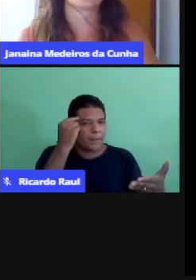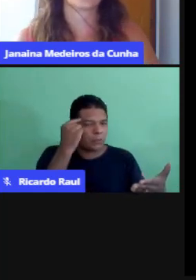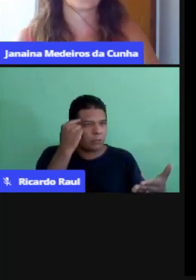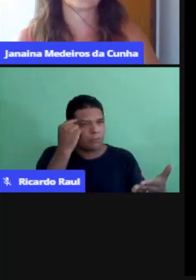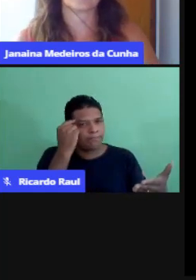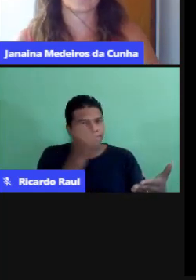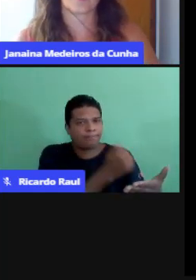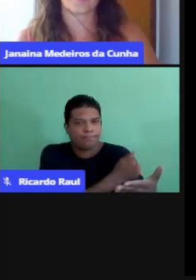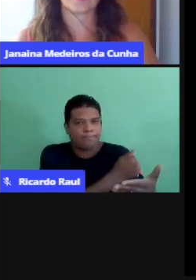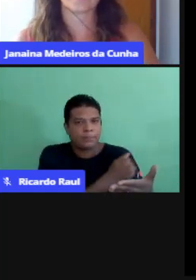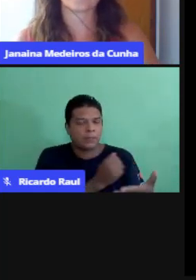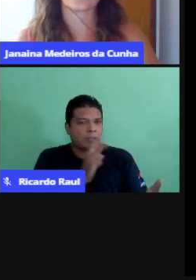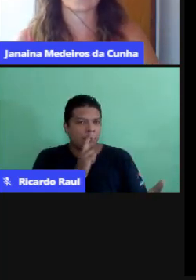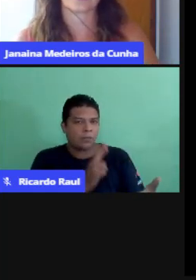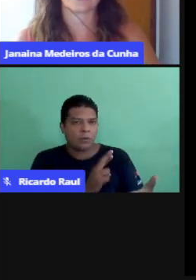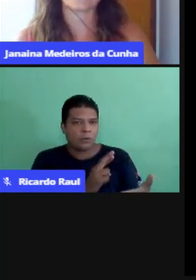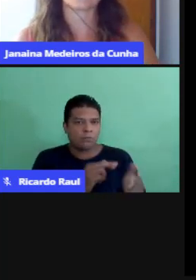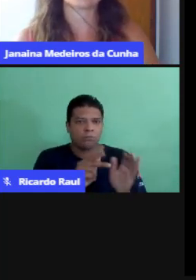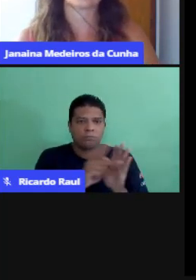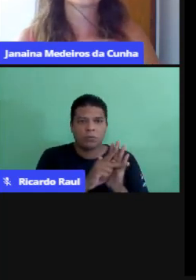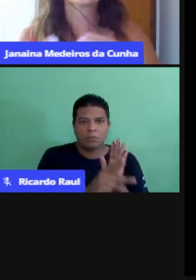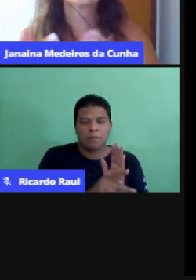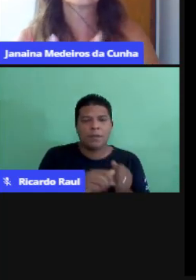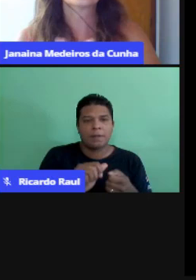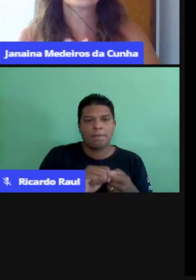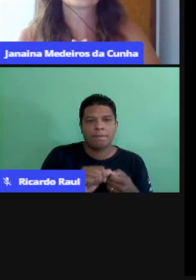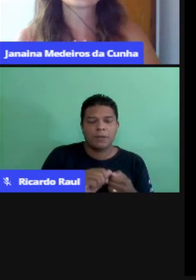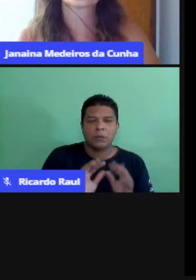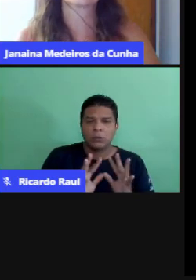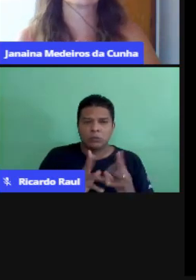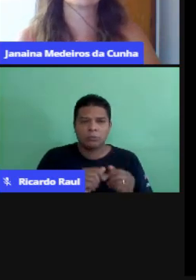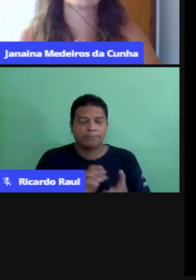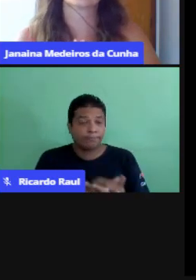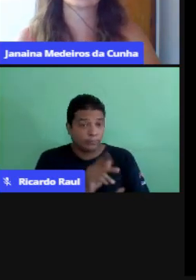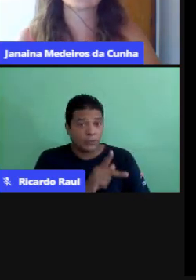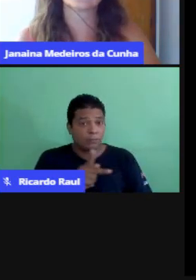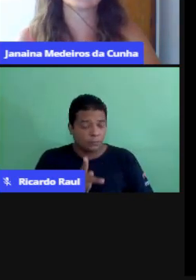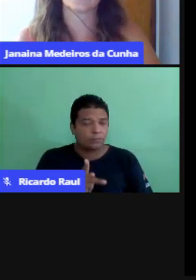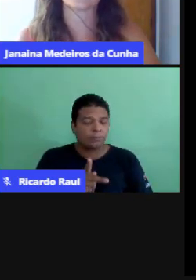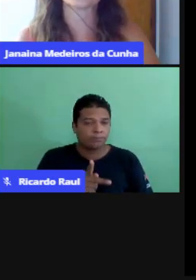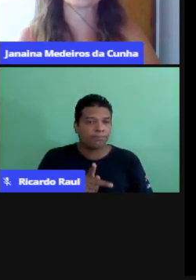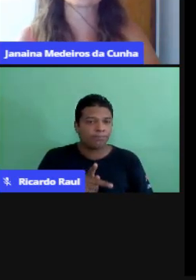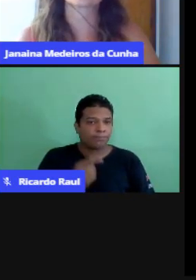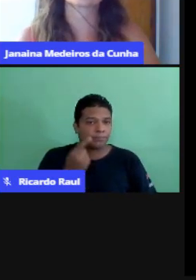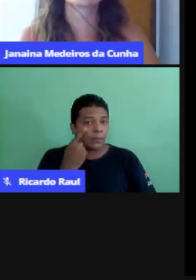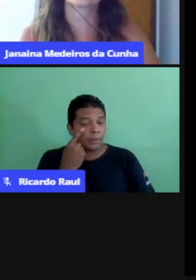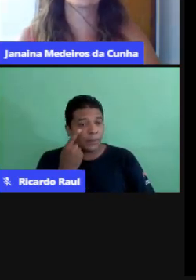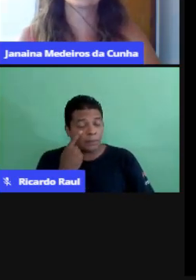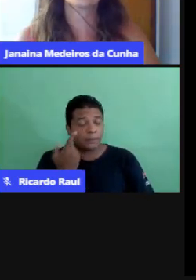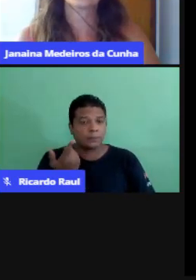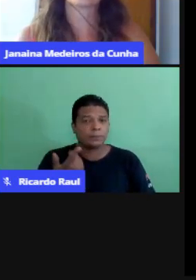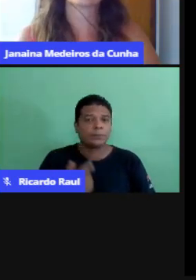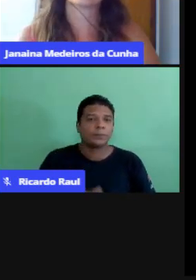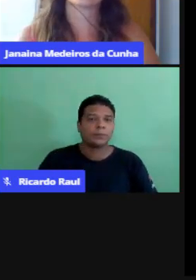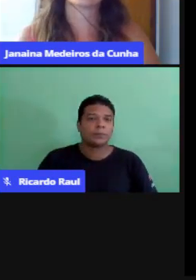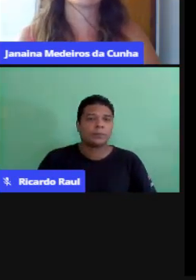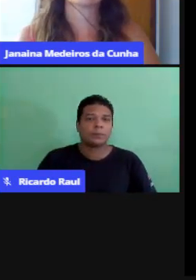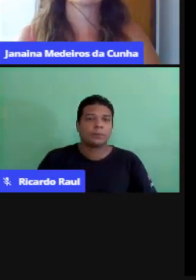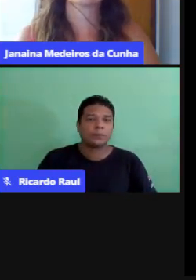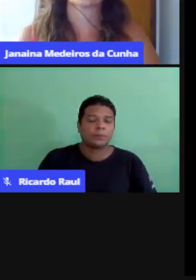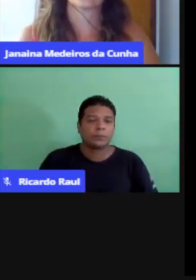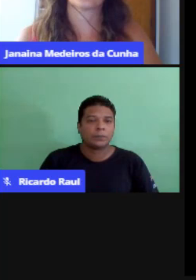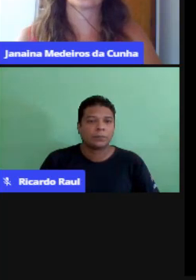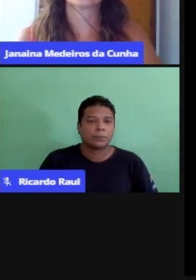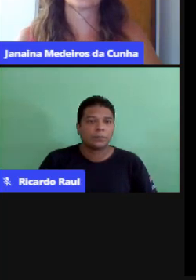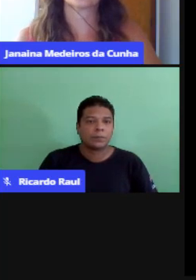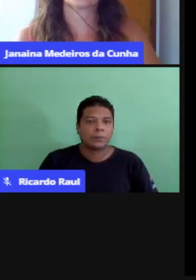se ele fez por conta própria, né? Então, tudo ali o professor tem que levar em consideração, né? Para ver